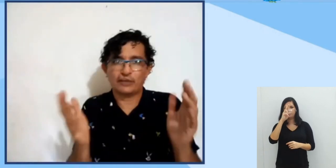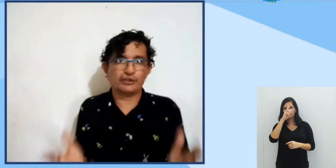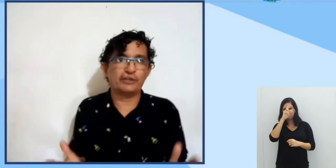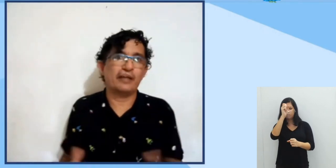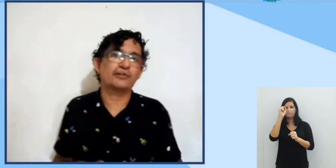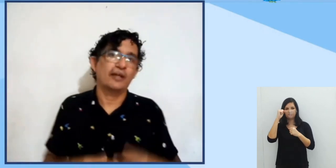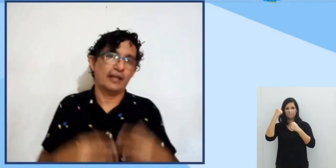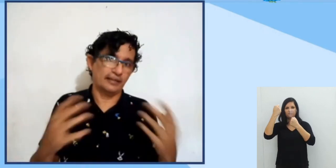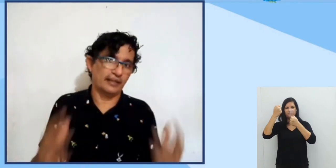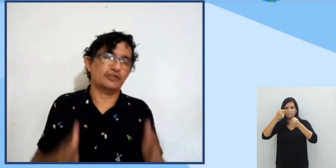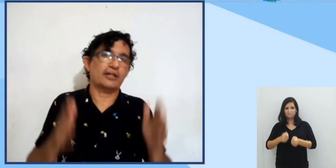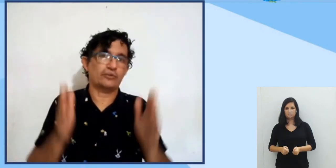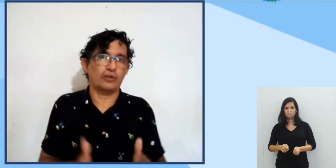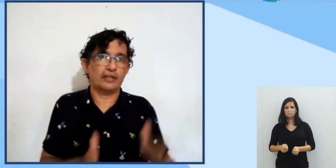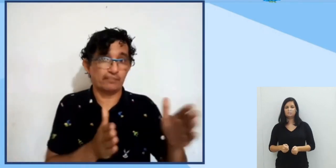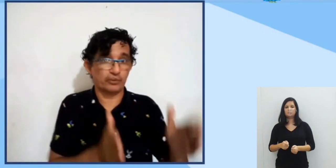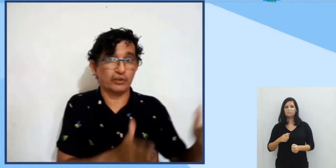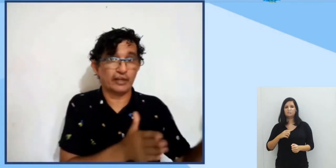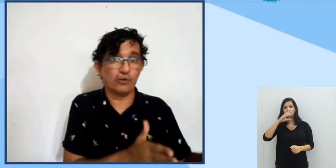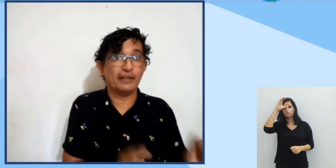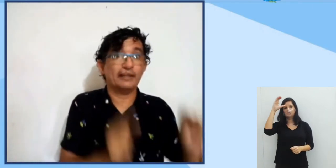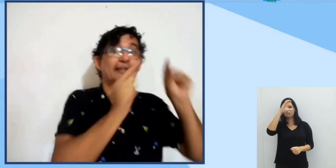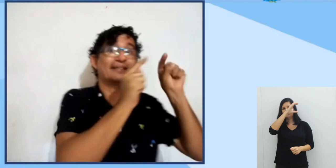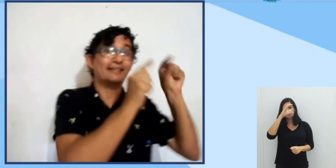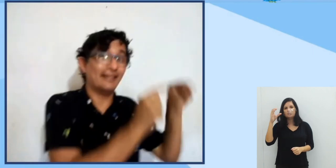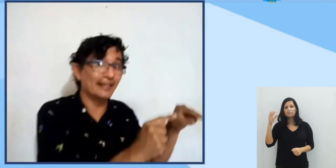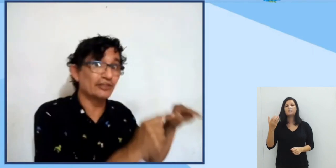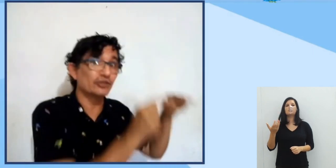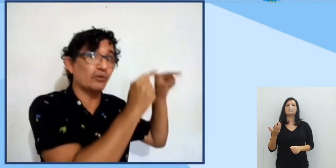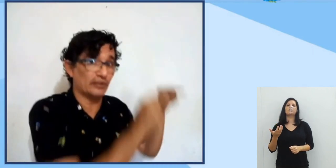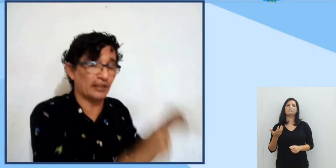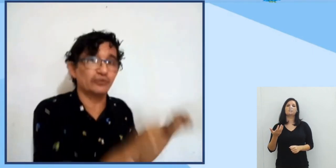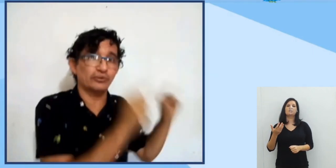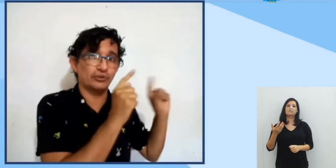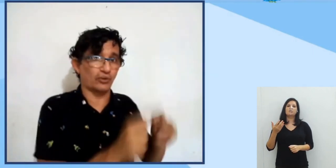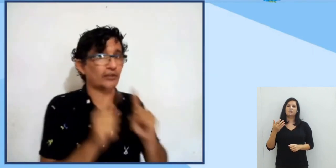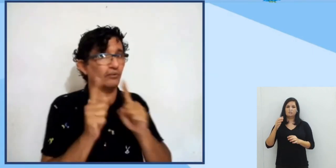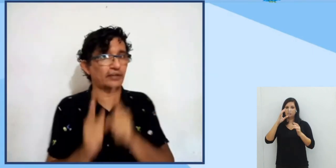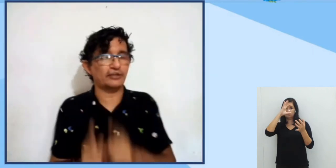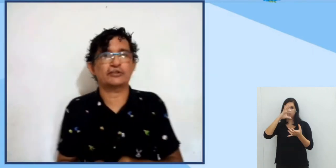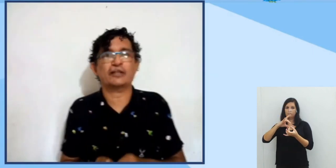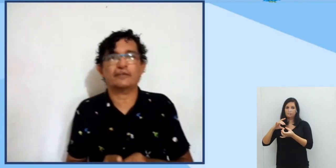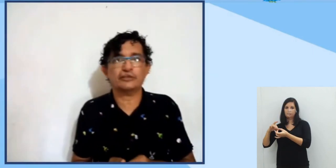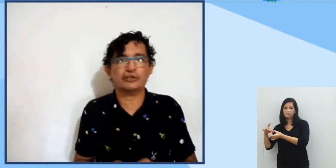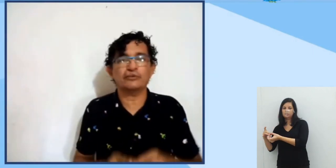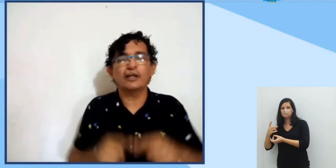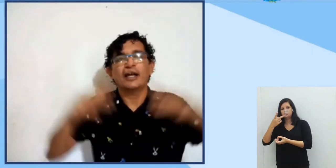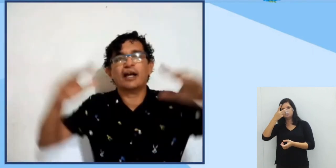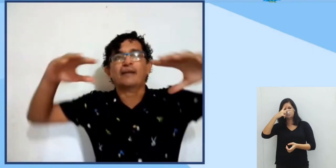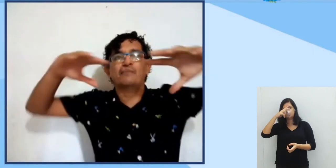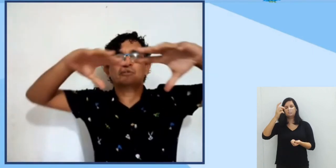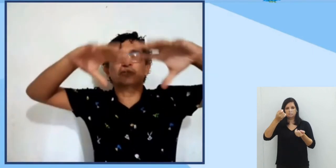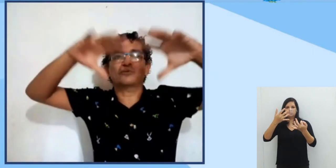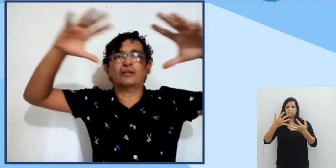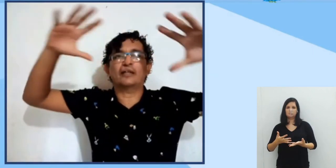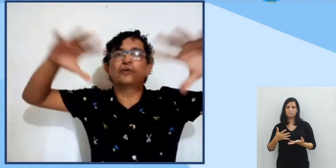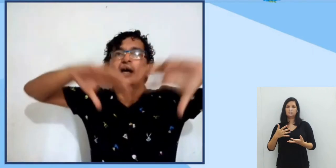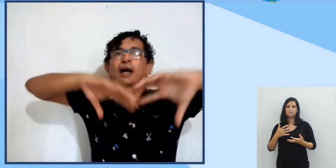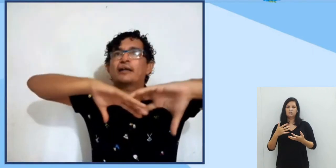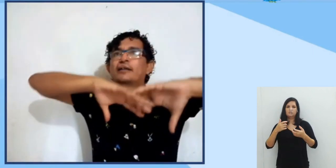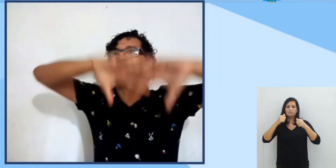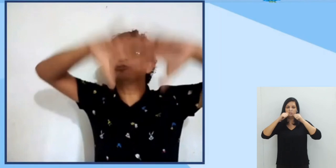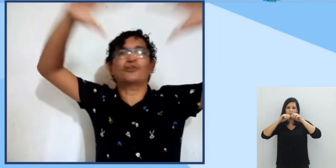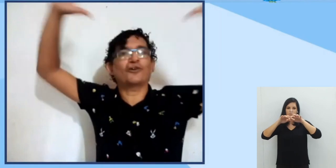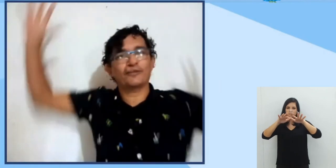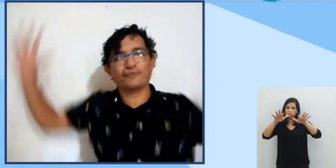firme. Consequentemente, a Igreja Católica Apostólica Romana, deste contexto histórico que a gente estava assistindo, acabou se